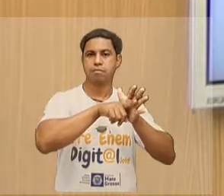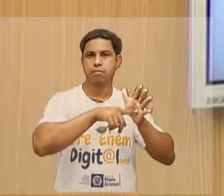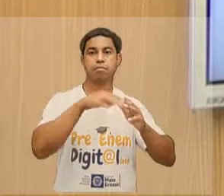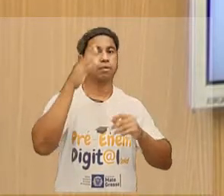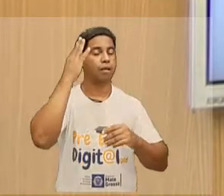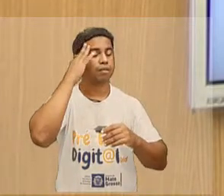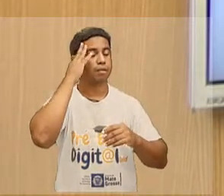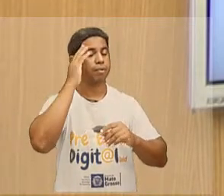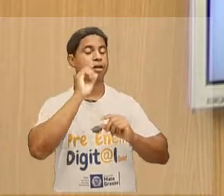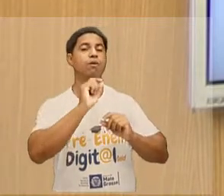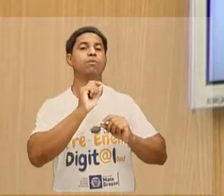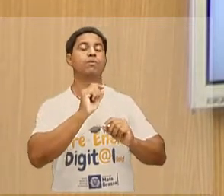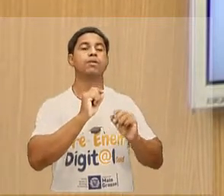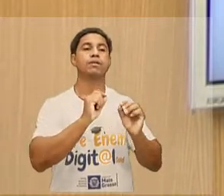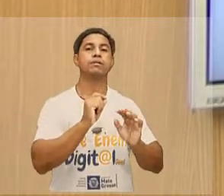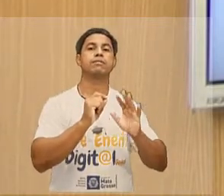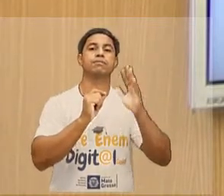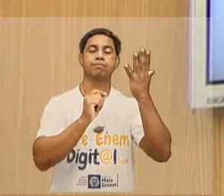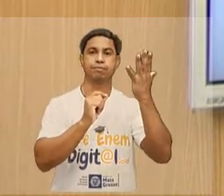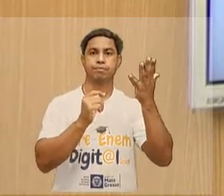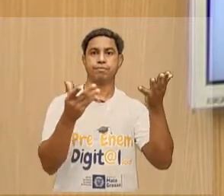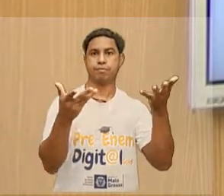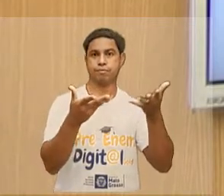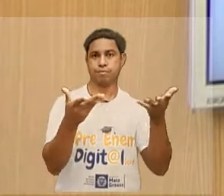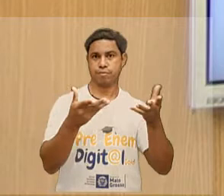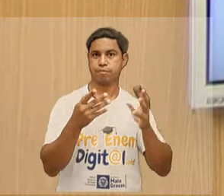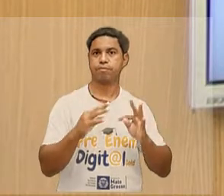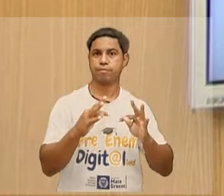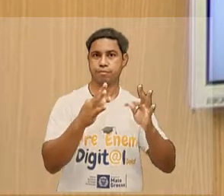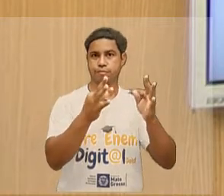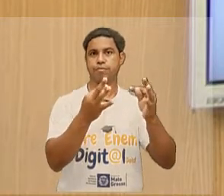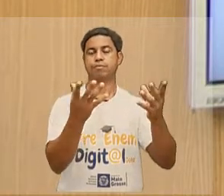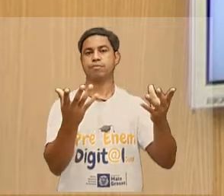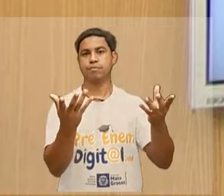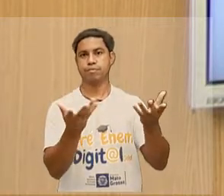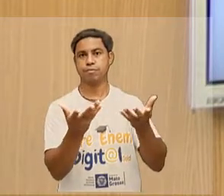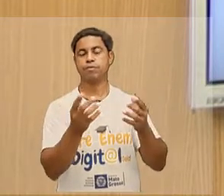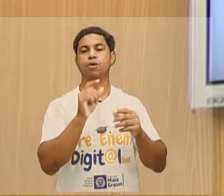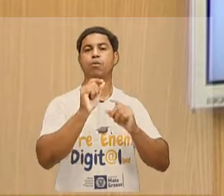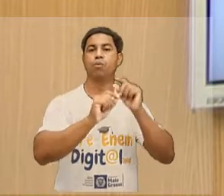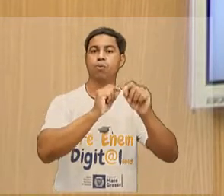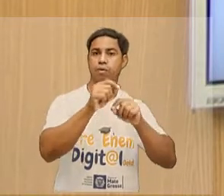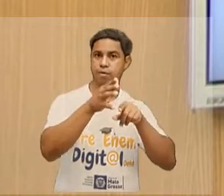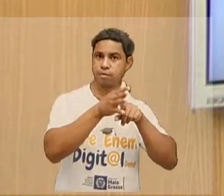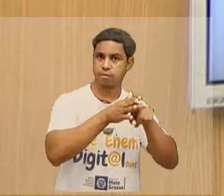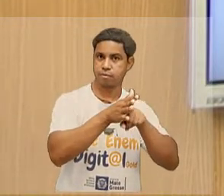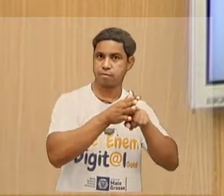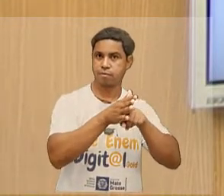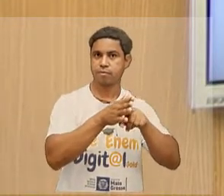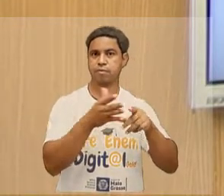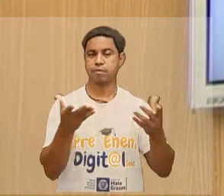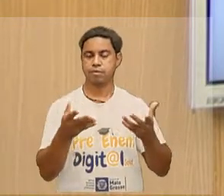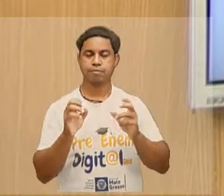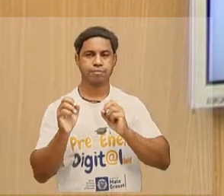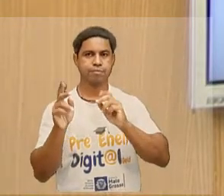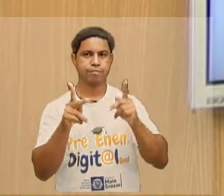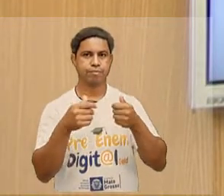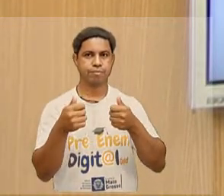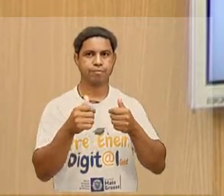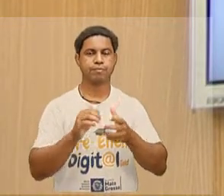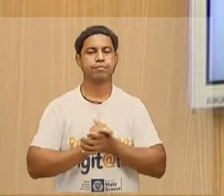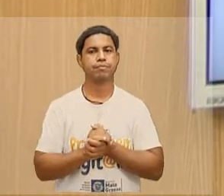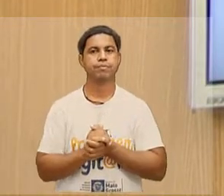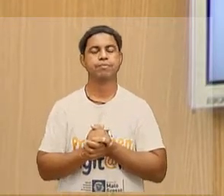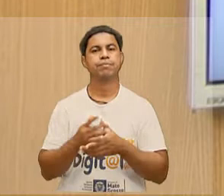dentro do que está acontecendo nas comunidades científicas, o que está sendo pesquisado, ok? Muito bem. Então